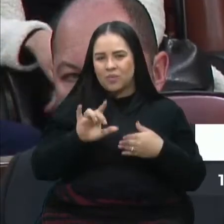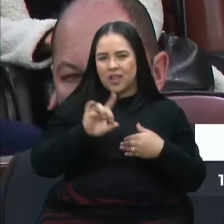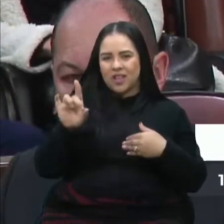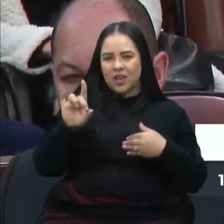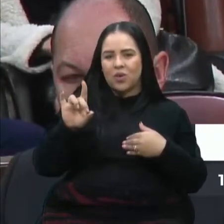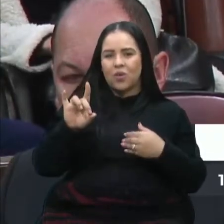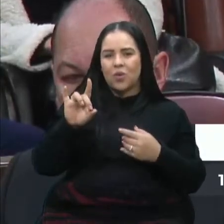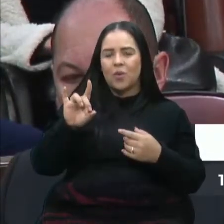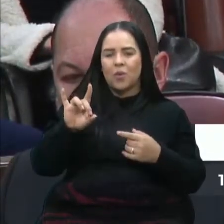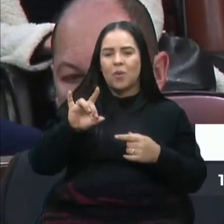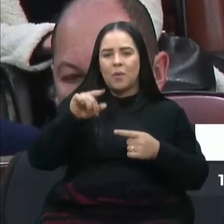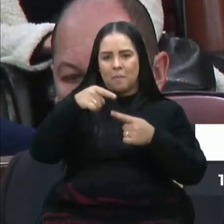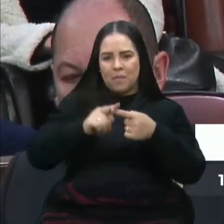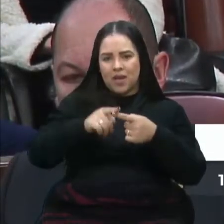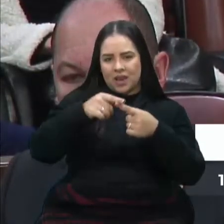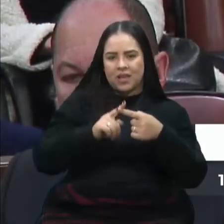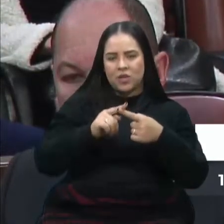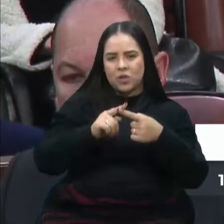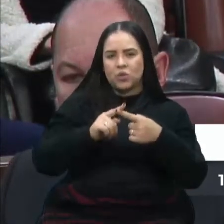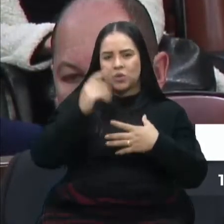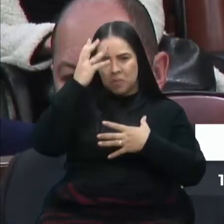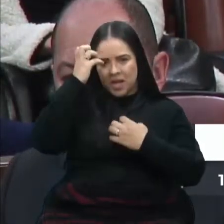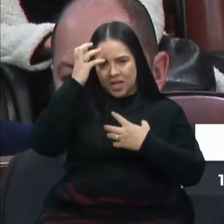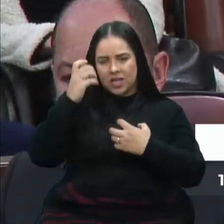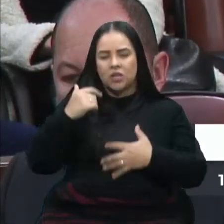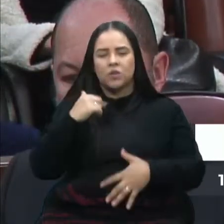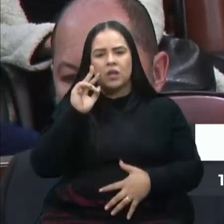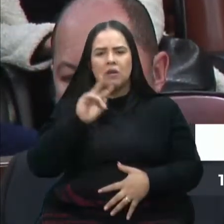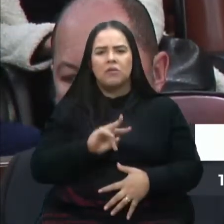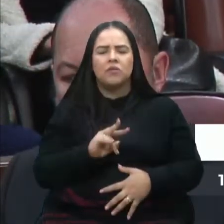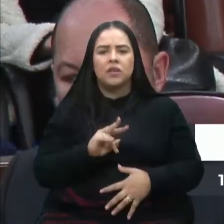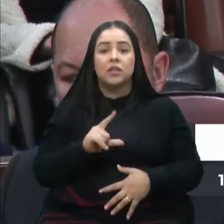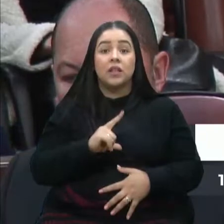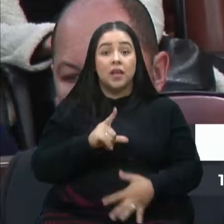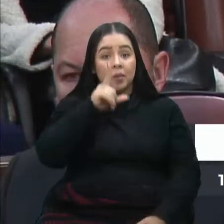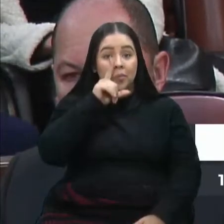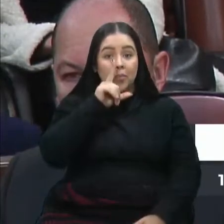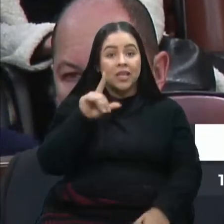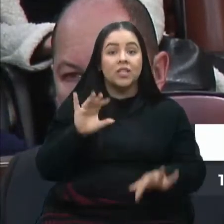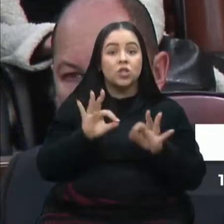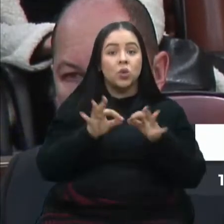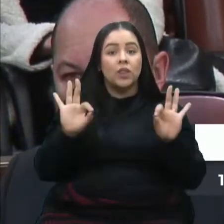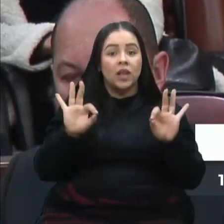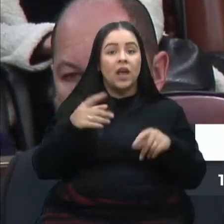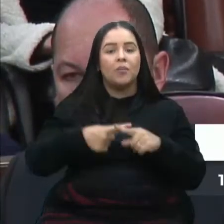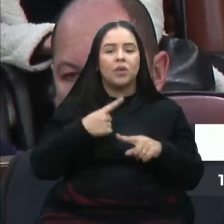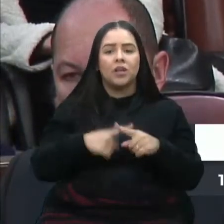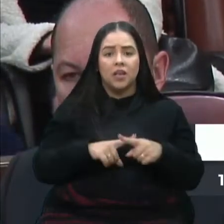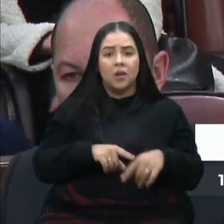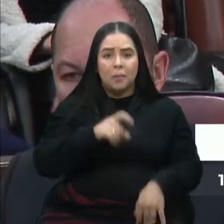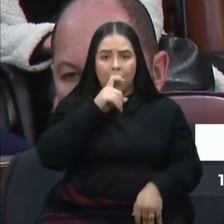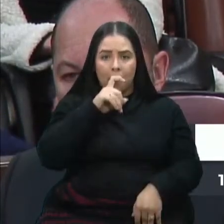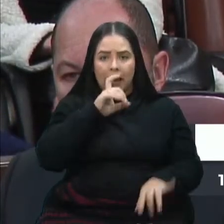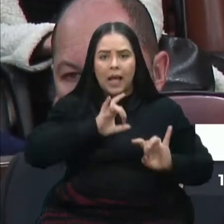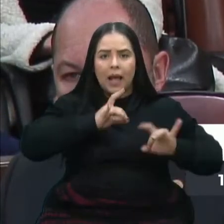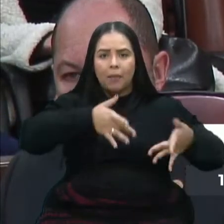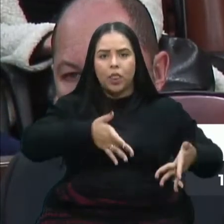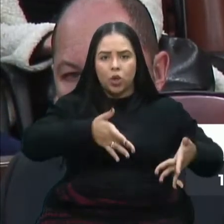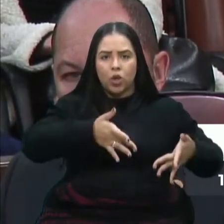macaquinhos que eu mais de 500 pessoas que eu vi ali eram mães solteiras porque os pais abandonam